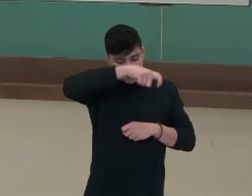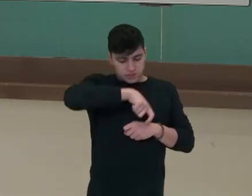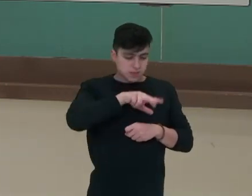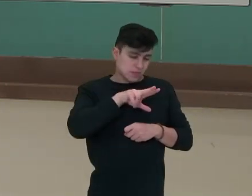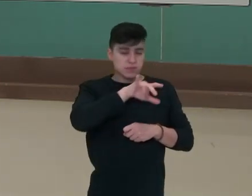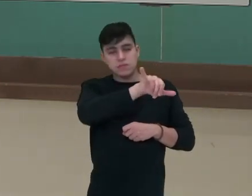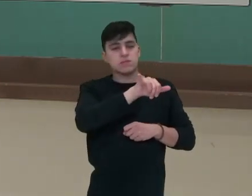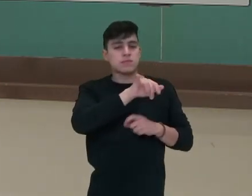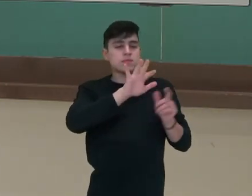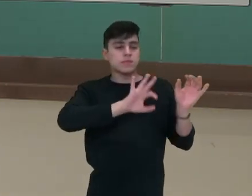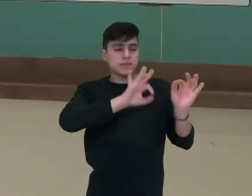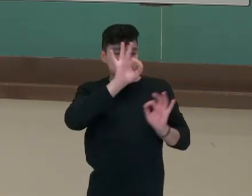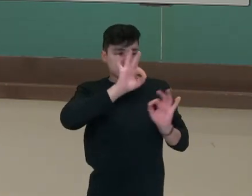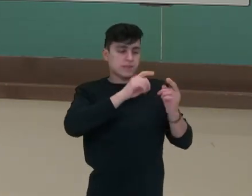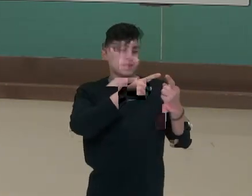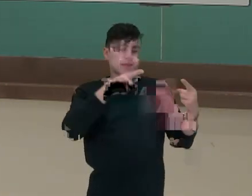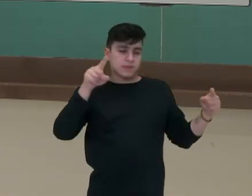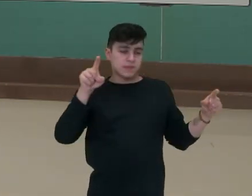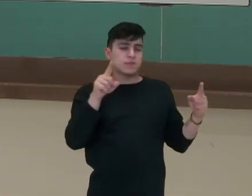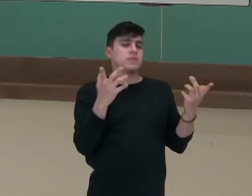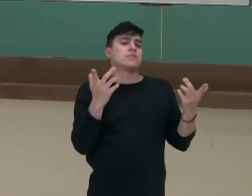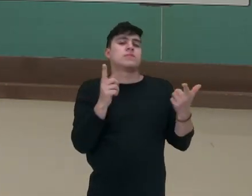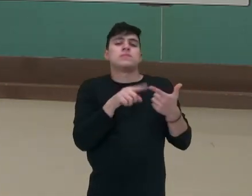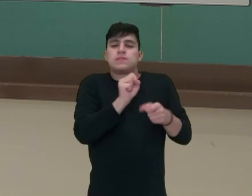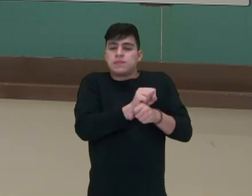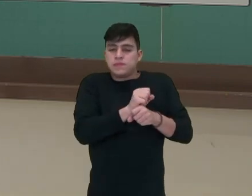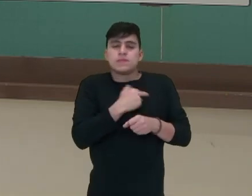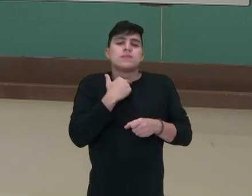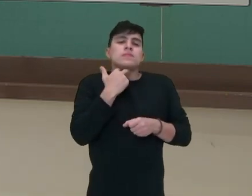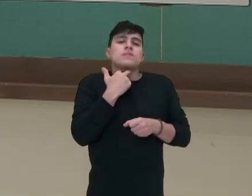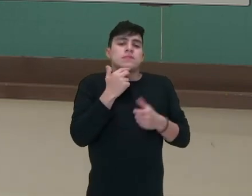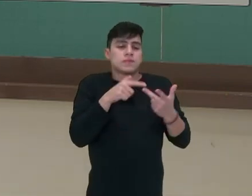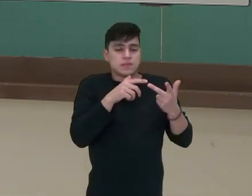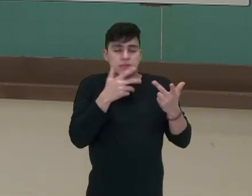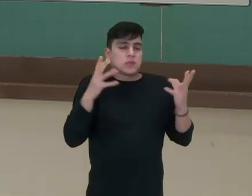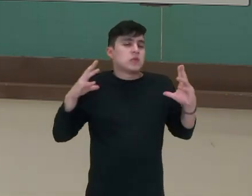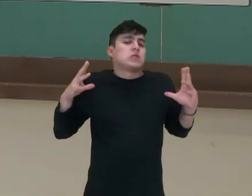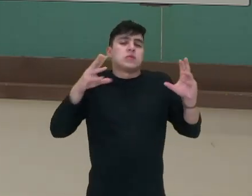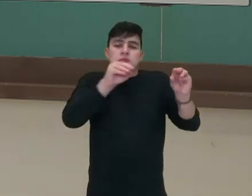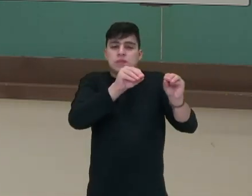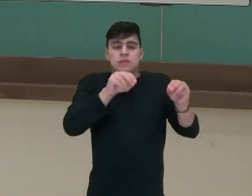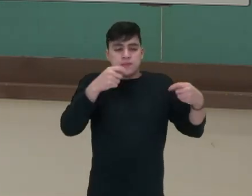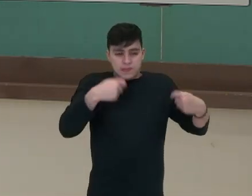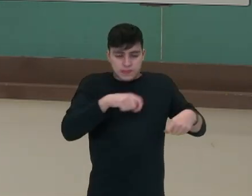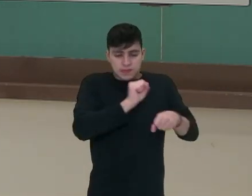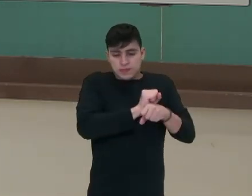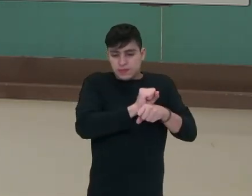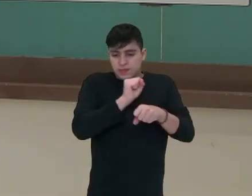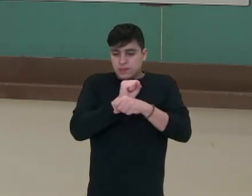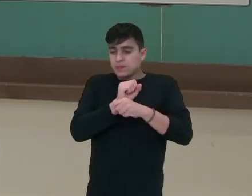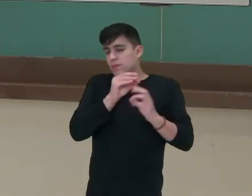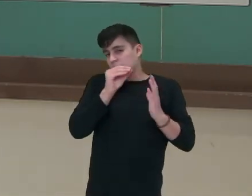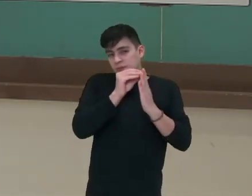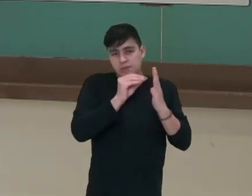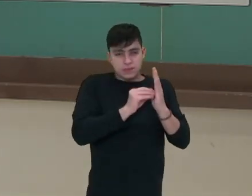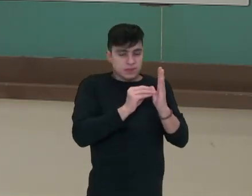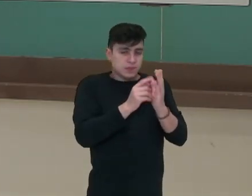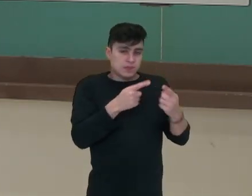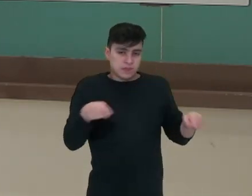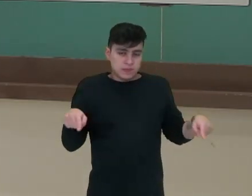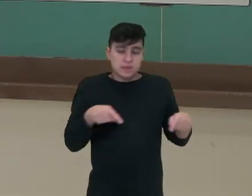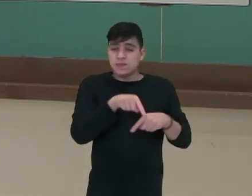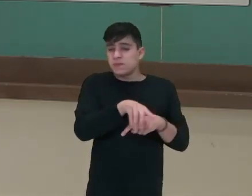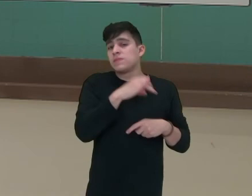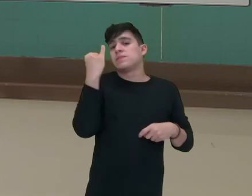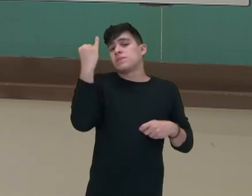ter pausa do instrumento musical, pausa da voz, né, do cantor, tem que ter essas pausas colocadas ali na música. É